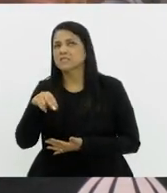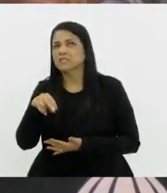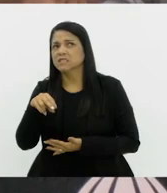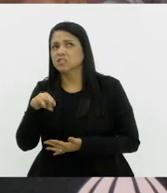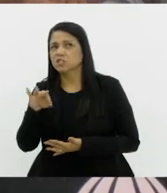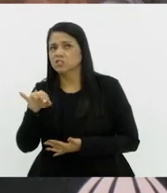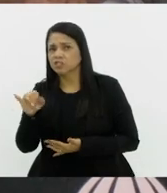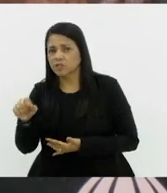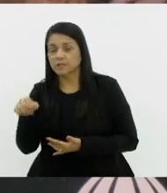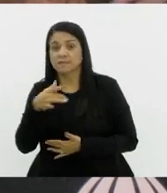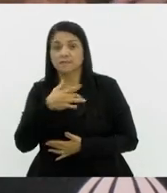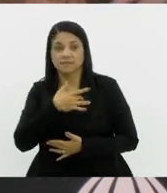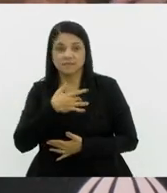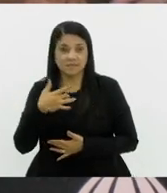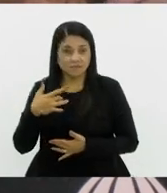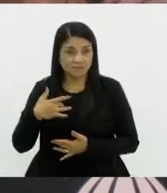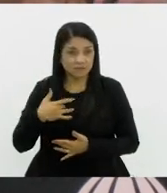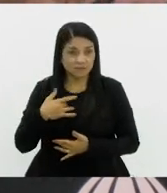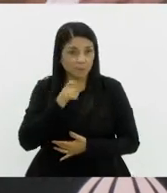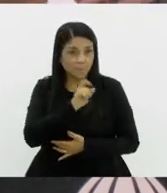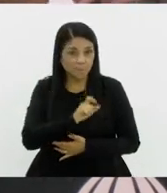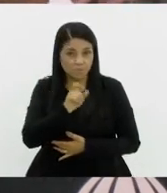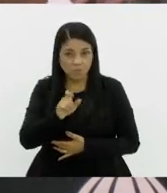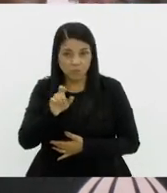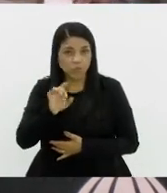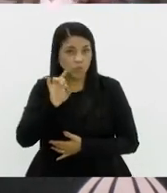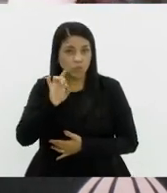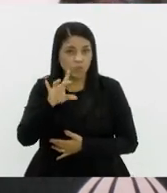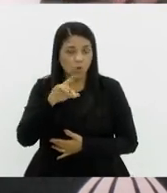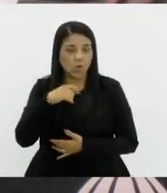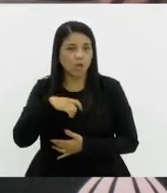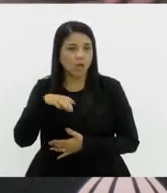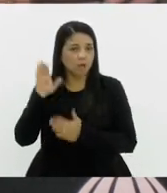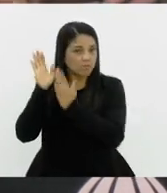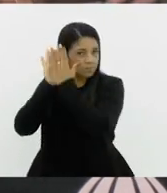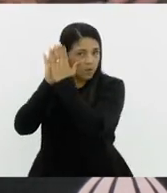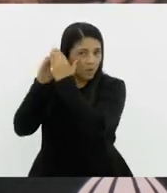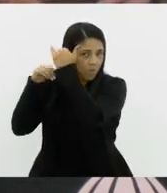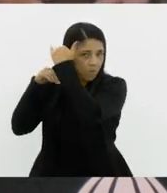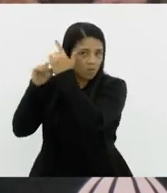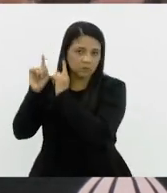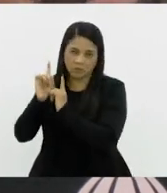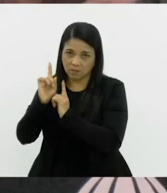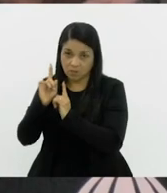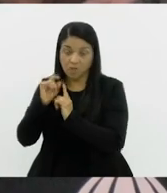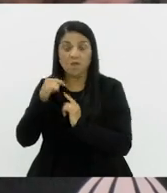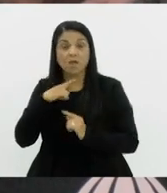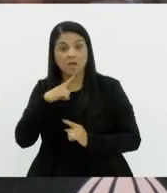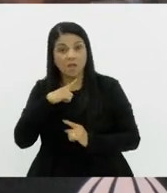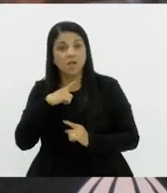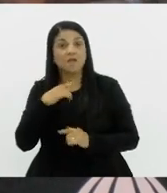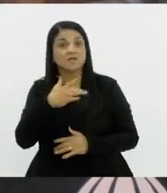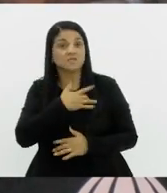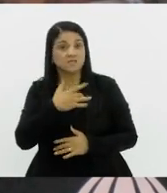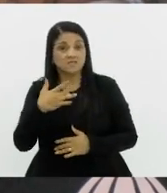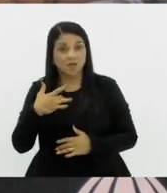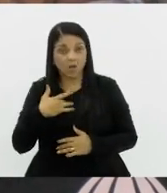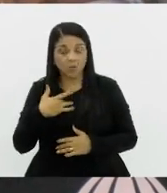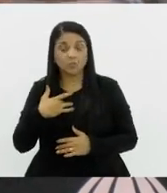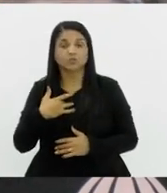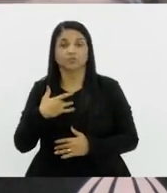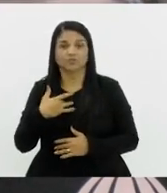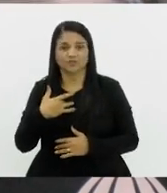essa questão de saúde das pessoas não é só saúde auditiva, como muita gente acha. É saúde